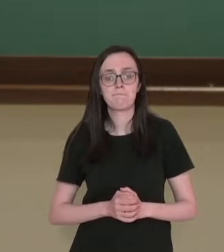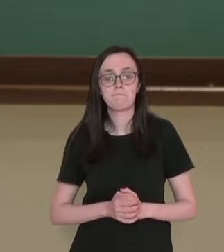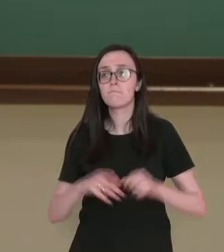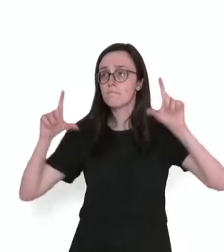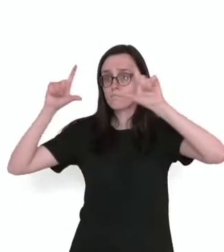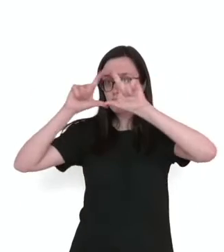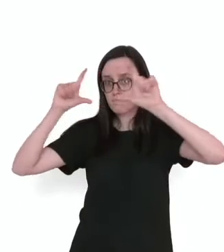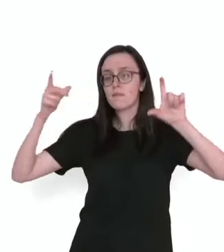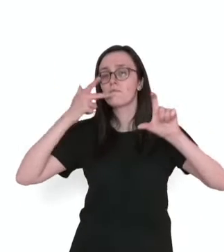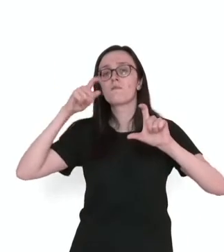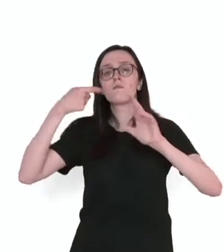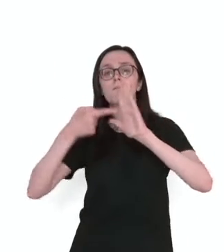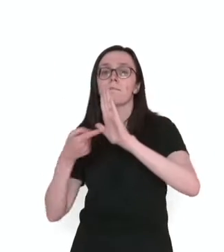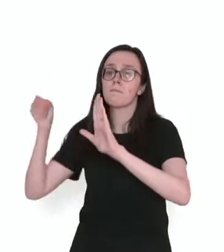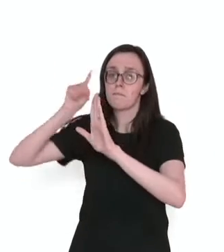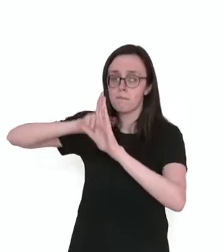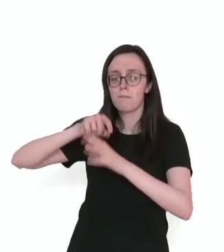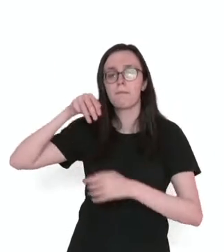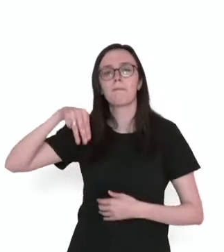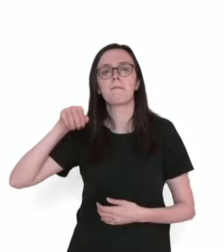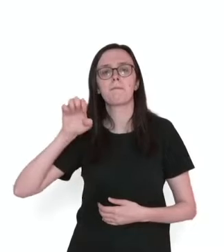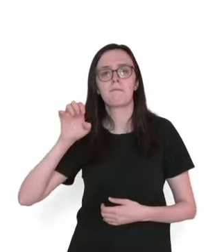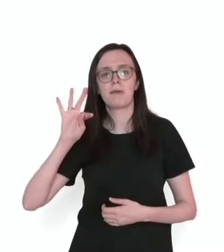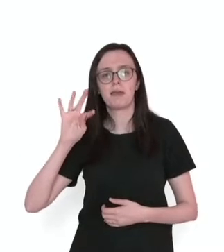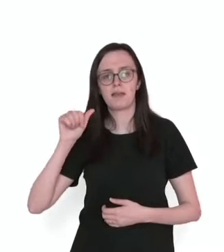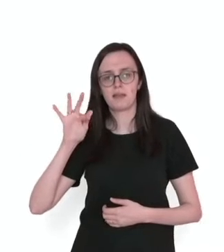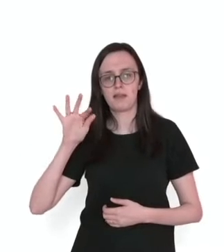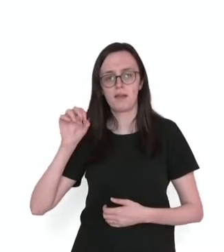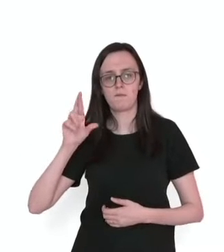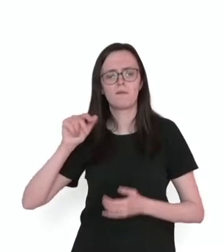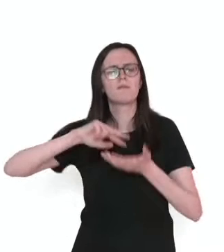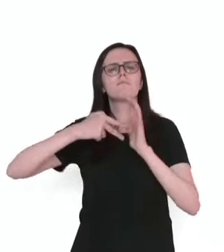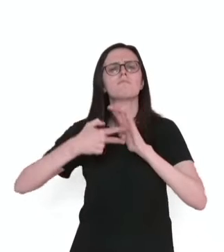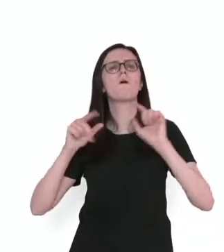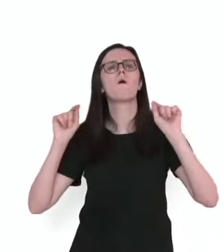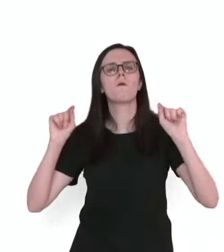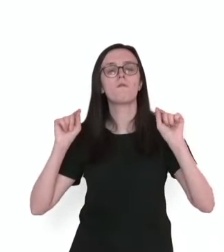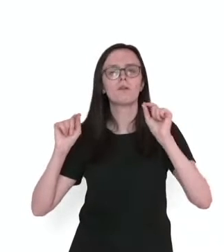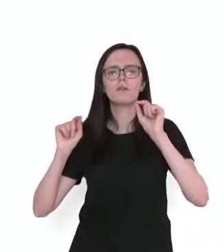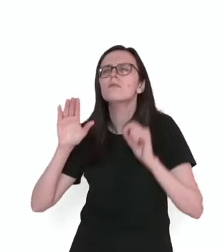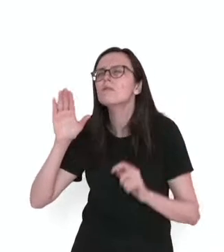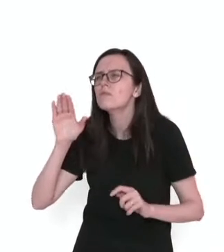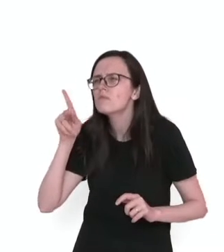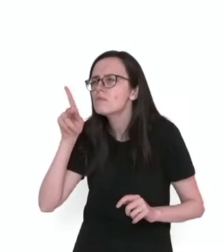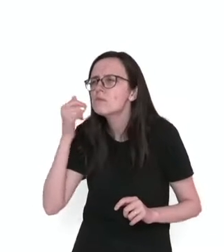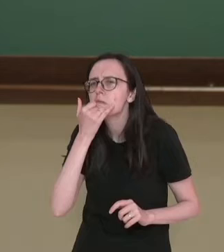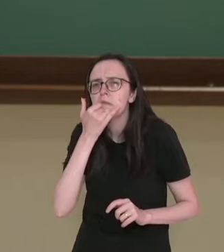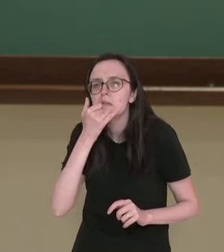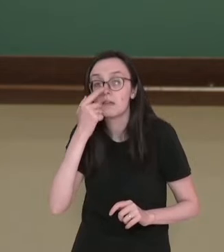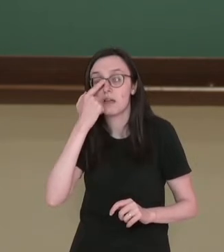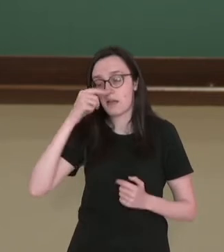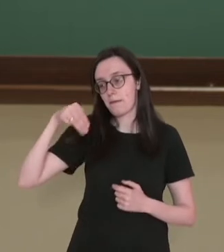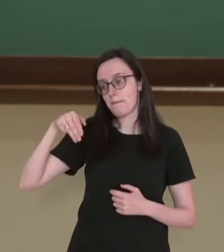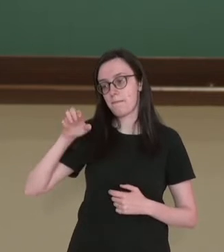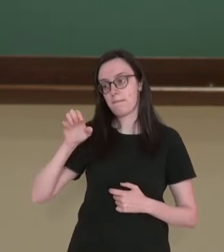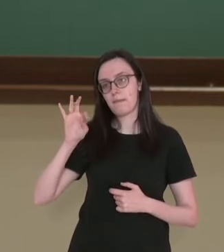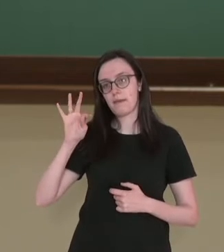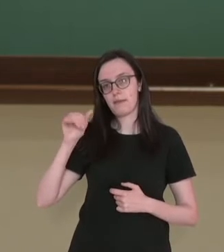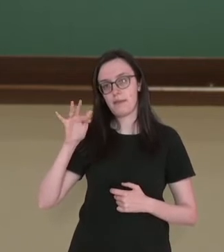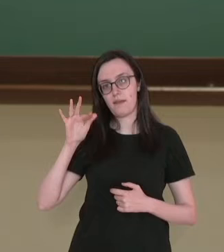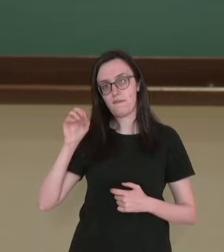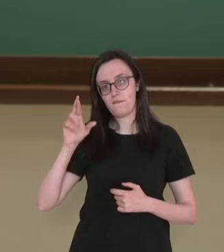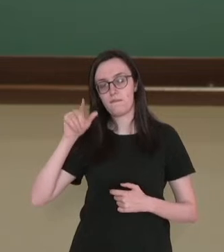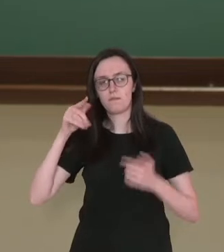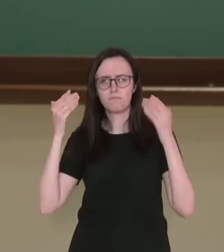sobre metáfora. Então, o que é uma metáfora? Oi, prof. Metáfora é uma